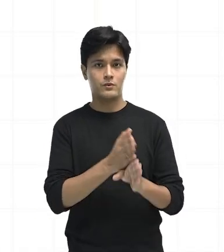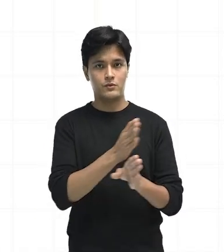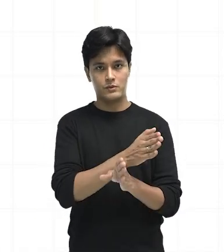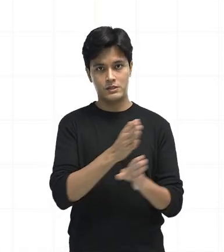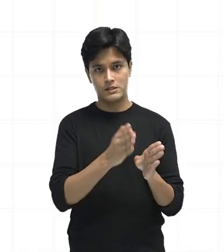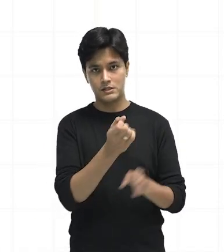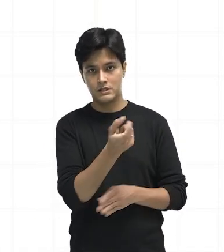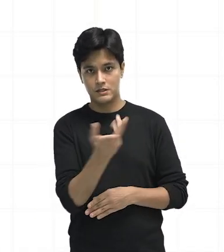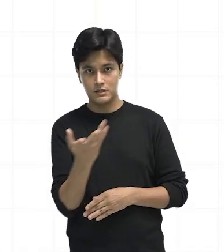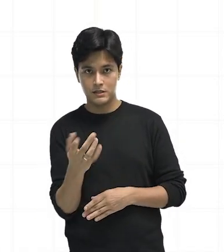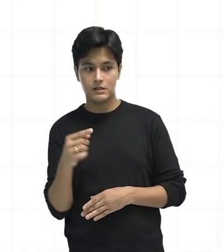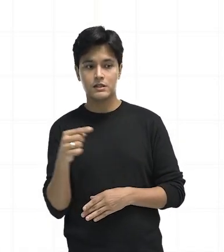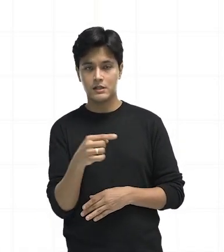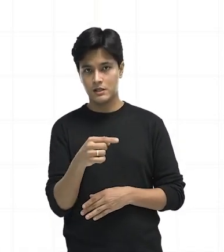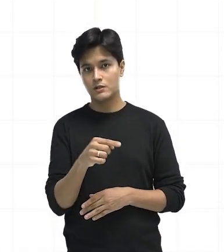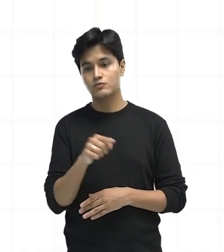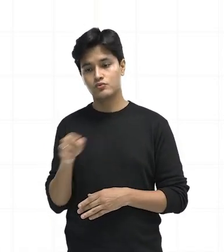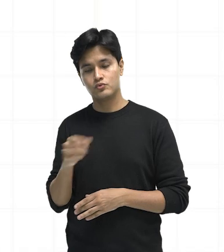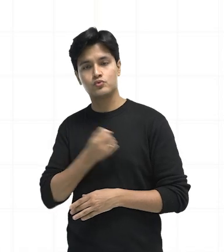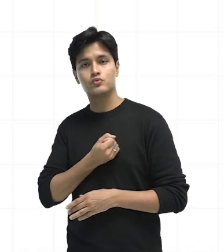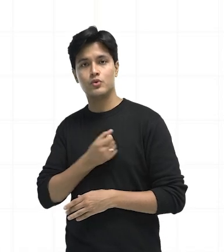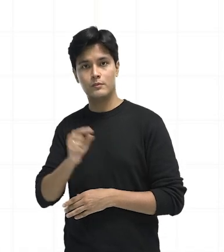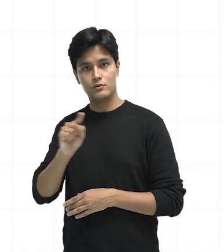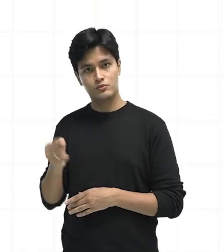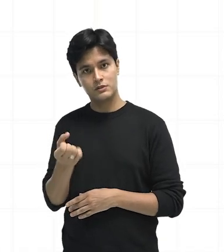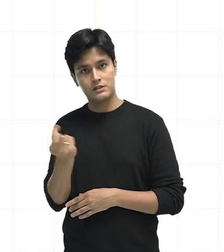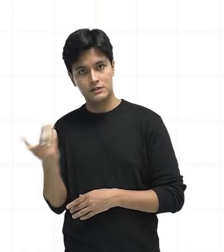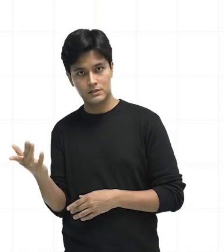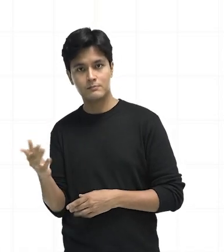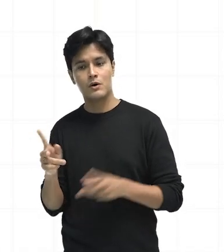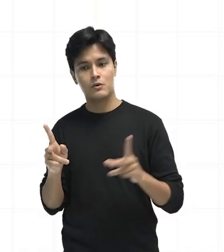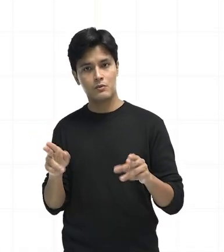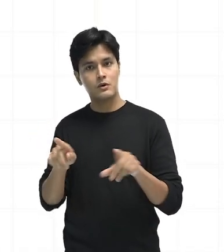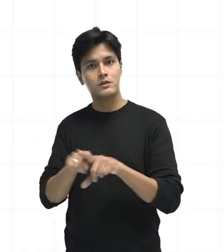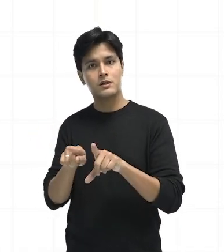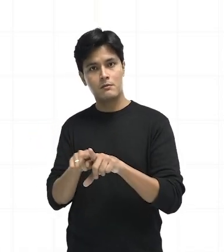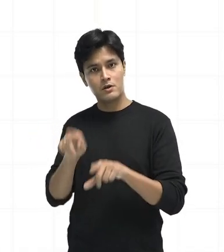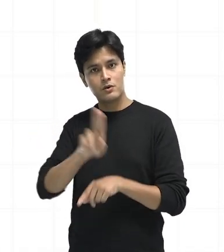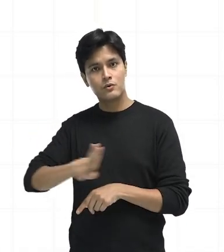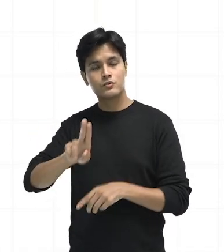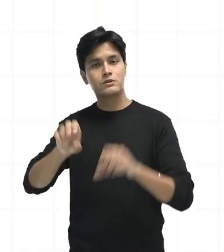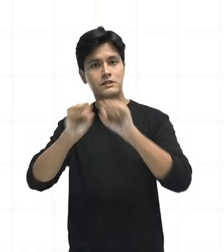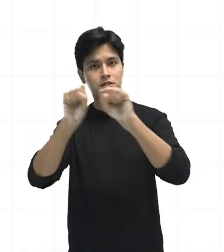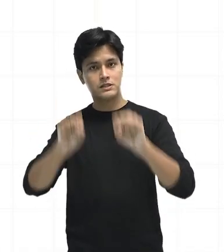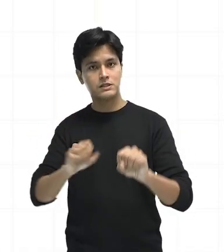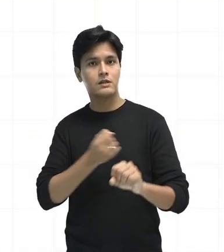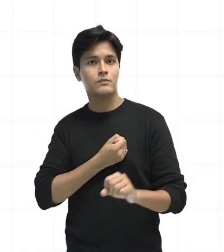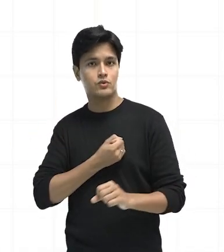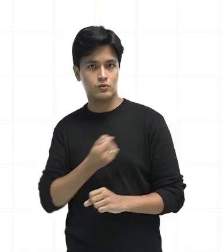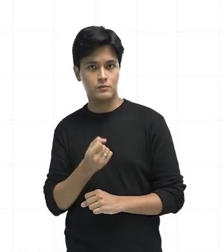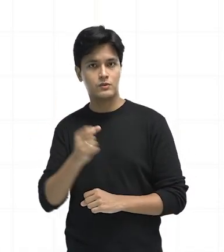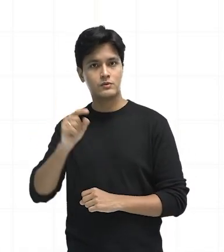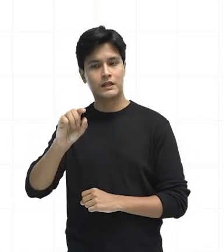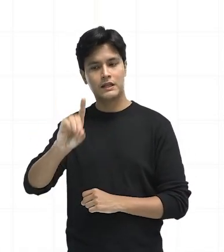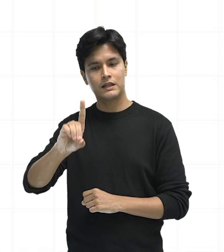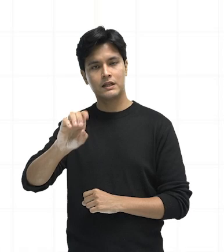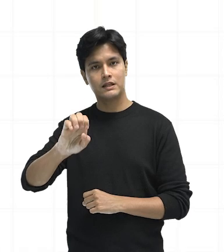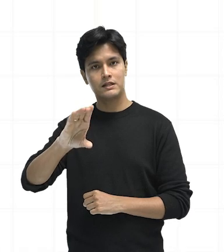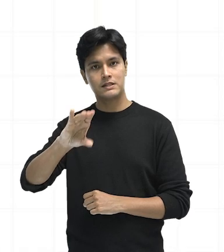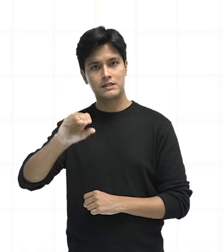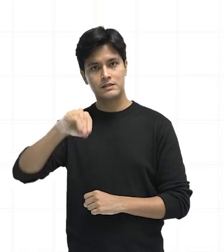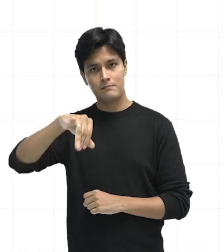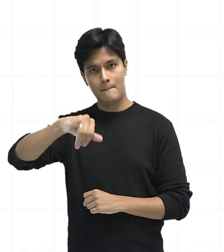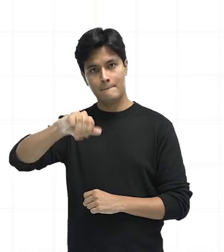os decimais também utilizam o sistema de numeração decimal.